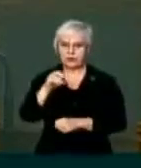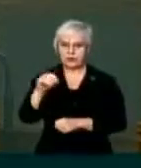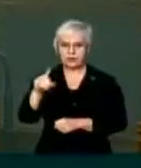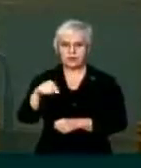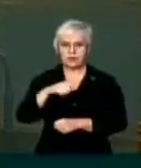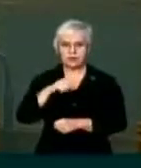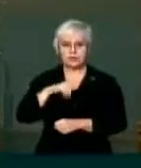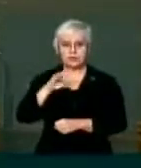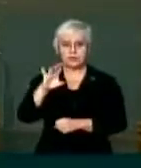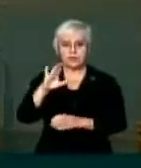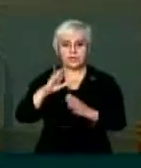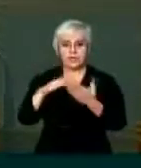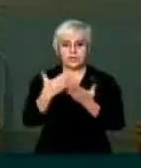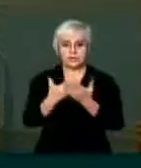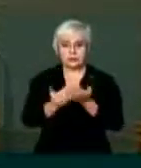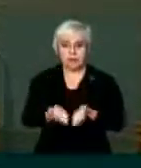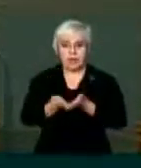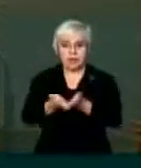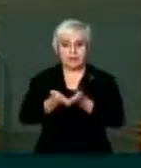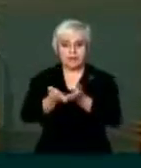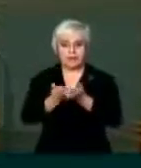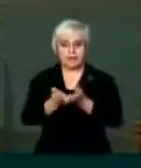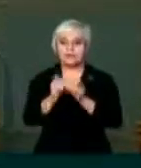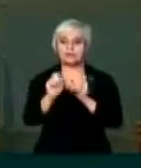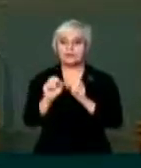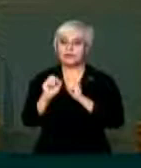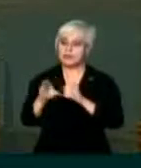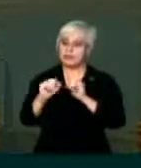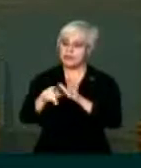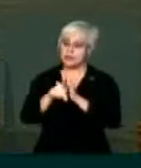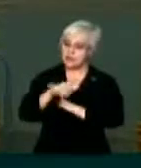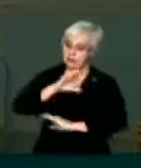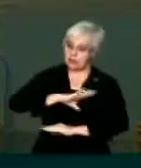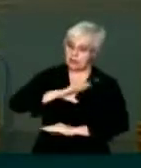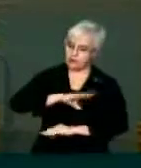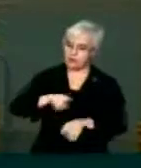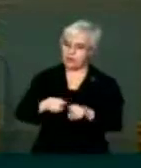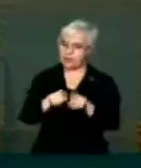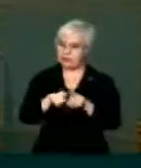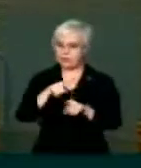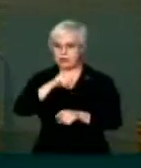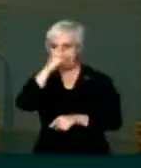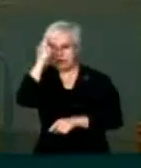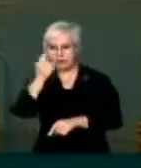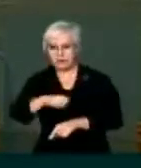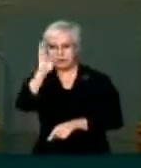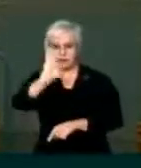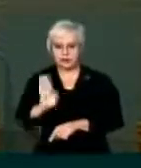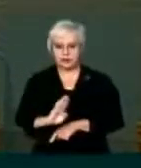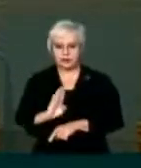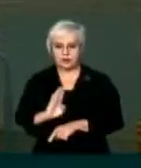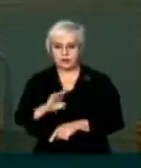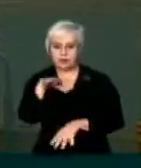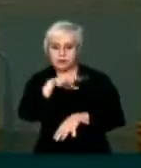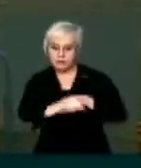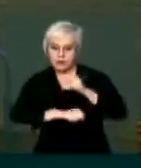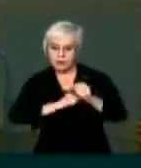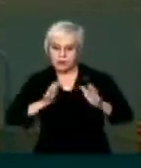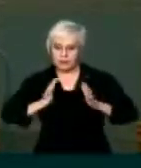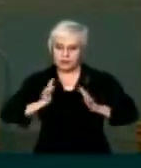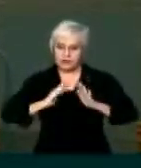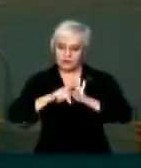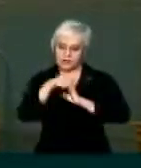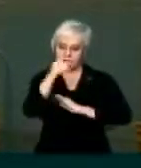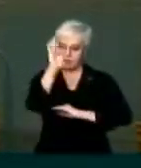de navegantes, para ensinar portugueses e brasileiros natos a levarem as riquezas do país para o